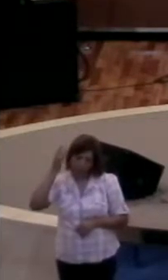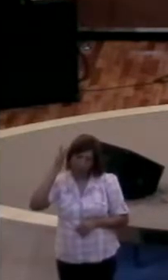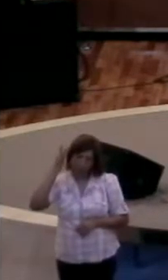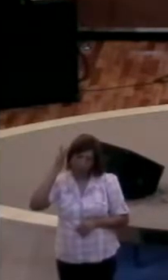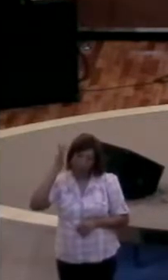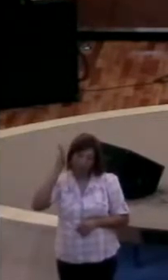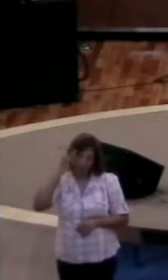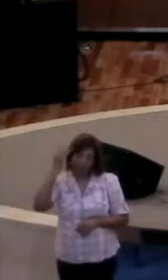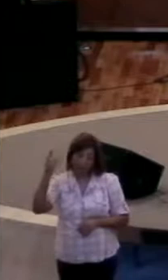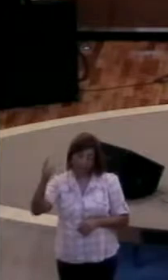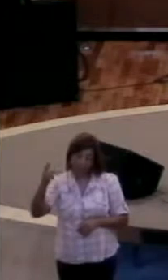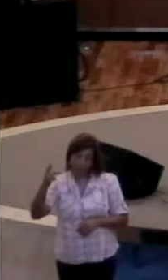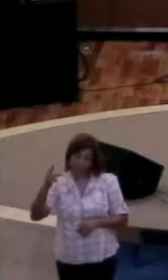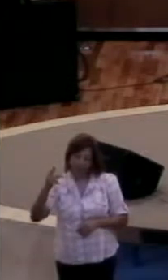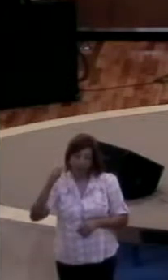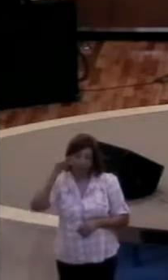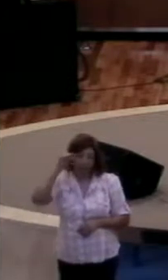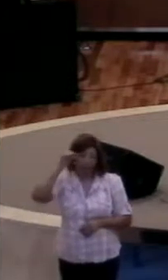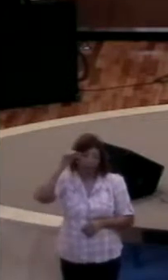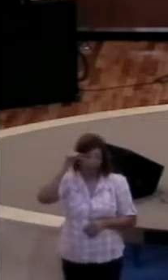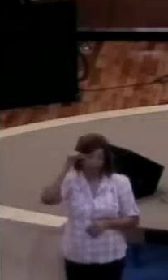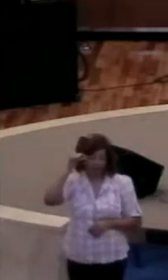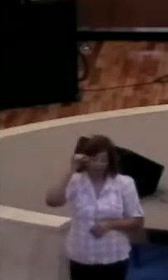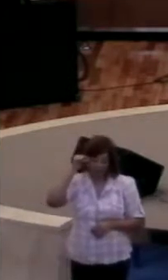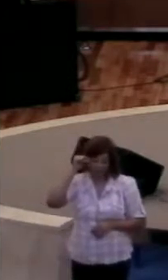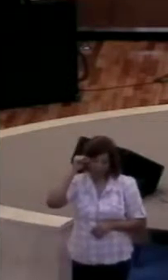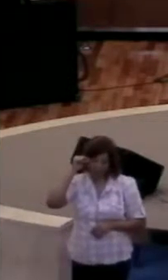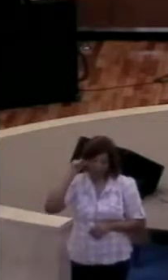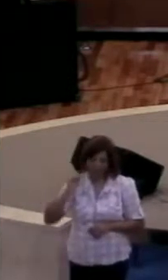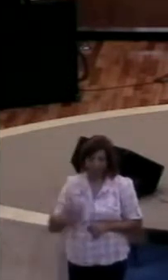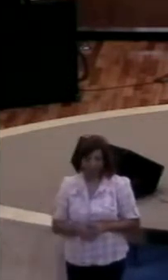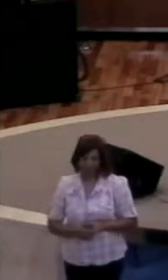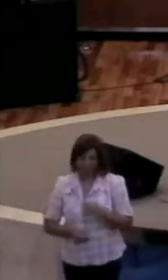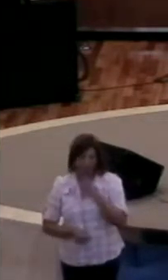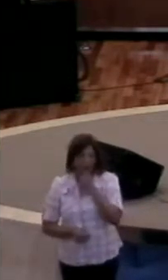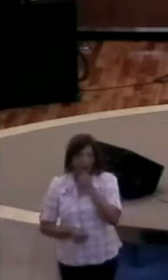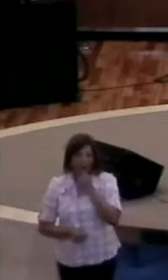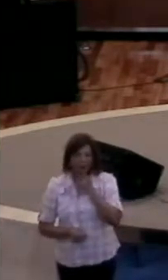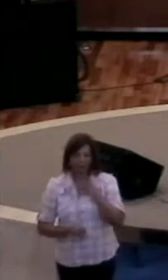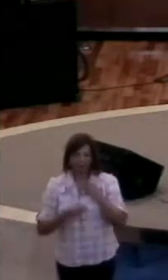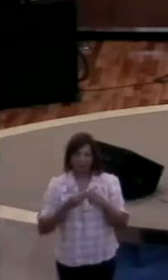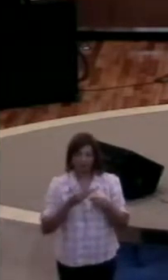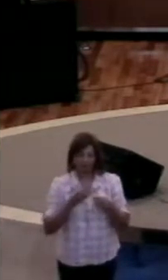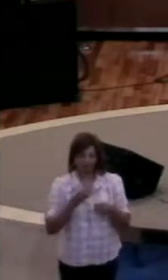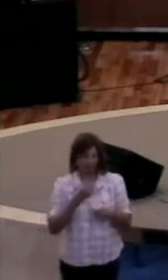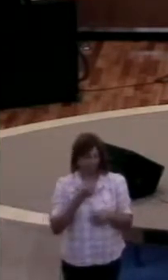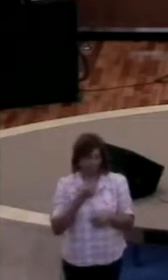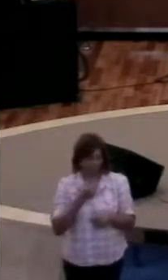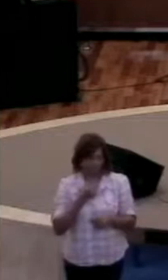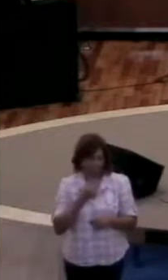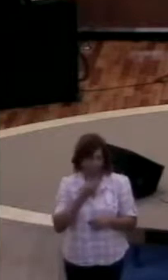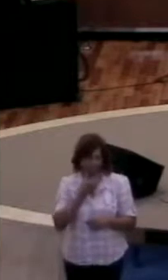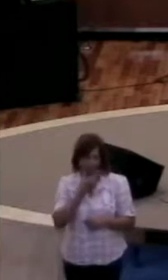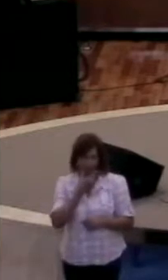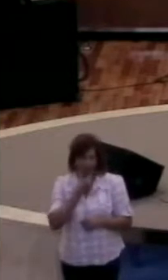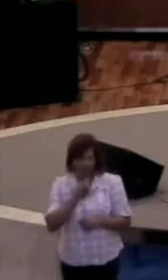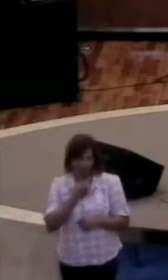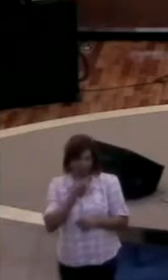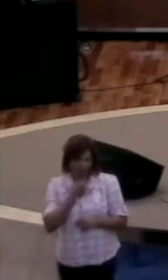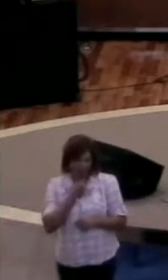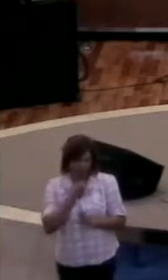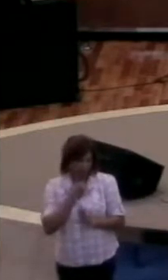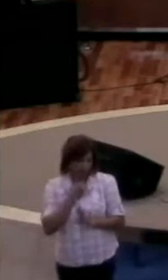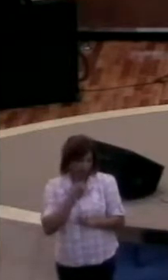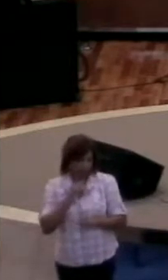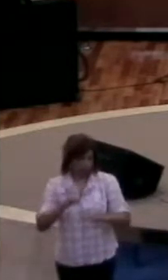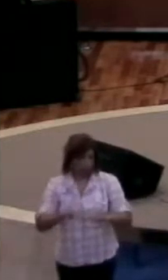uma luta, mas também é uma religião. E eles falam o seguinte, com relação a homem com homem, a luta, a embate, a briga, eles falam o